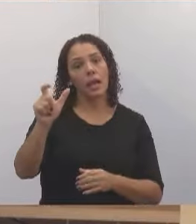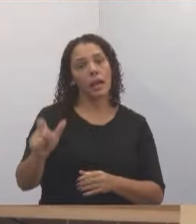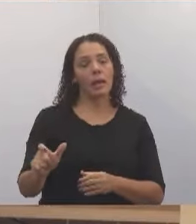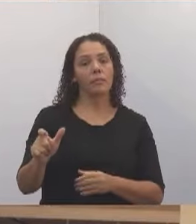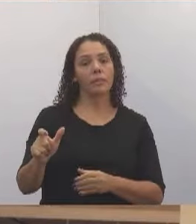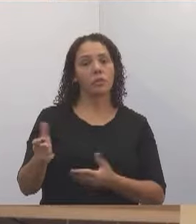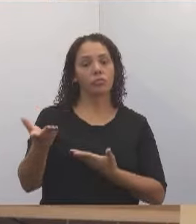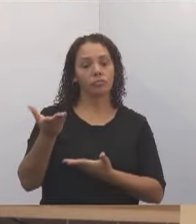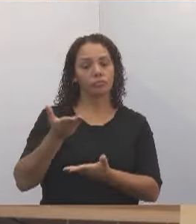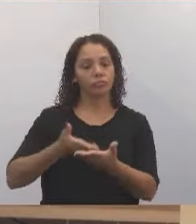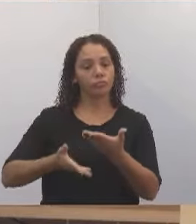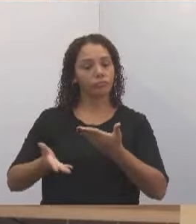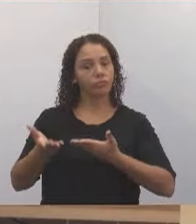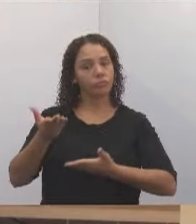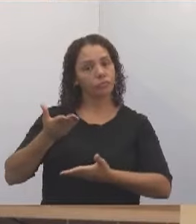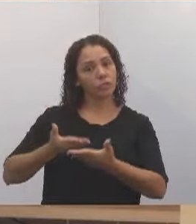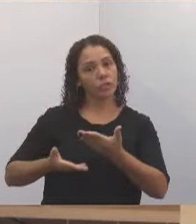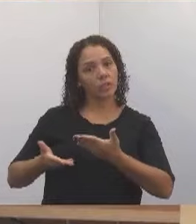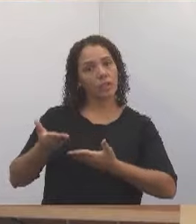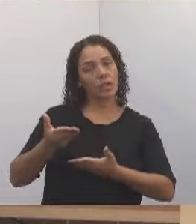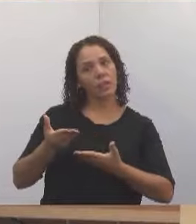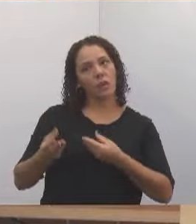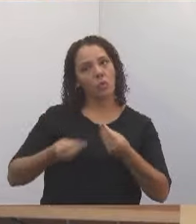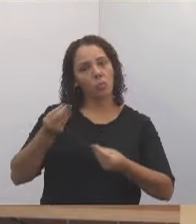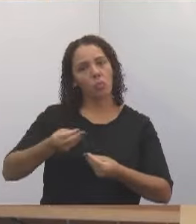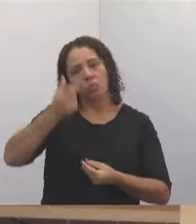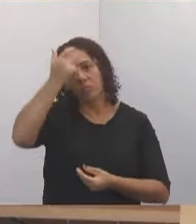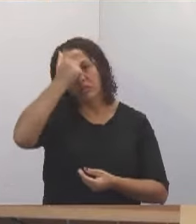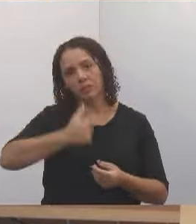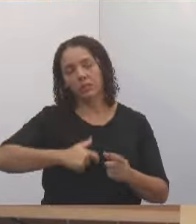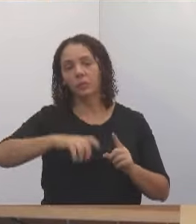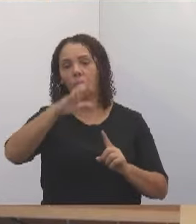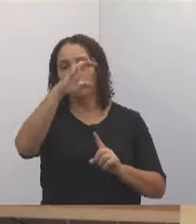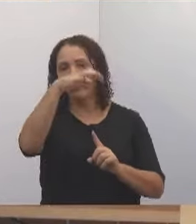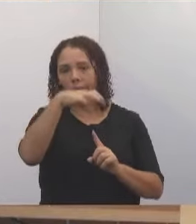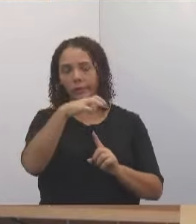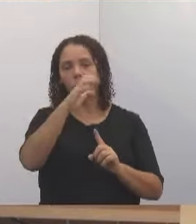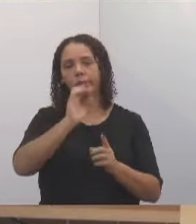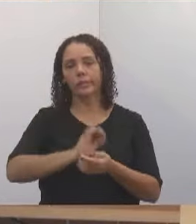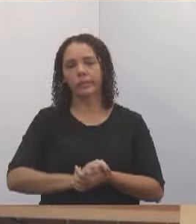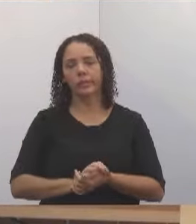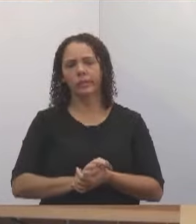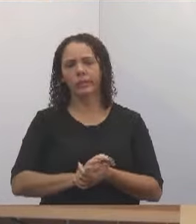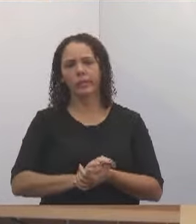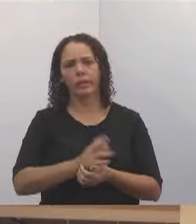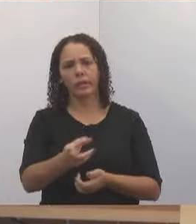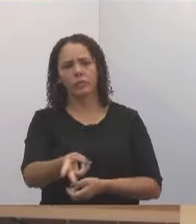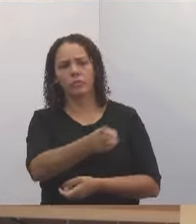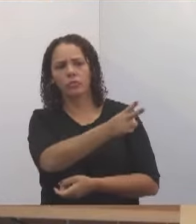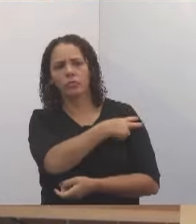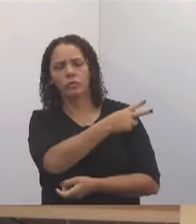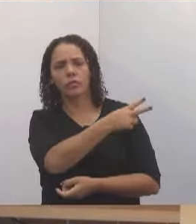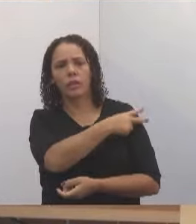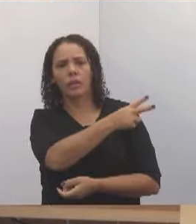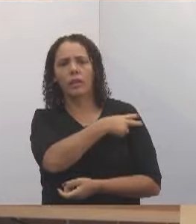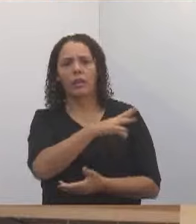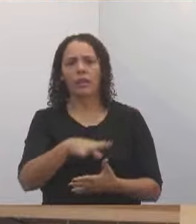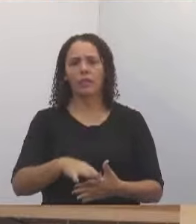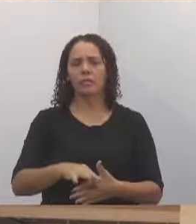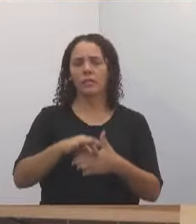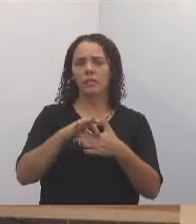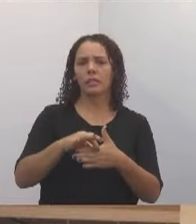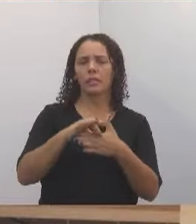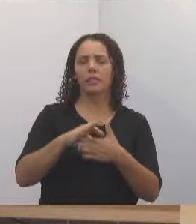trata como um rei. Te trata como chefe, patrão,